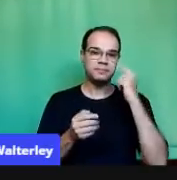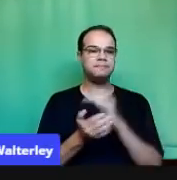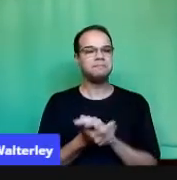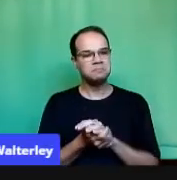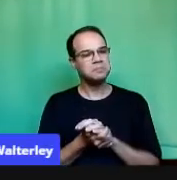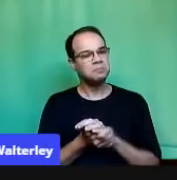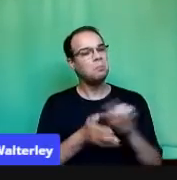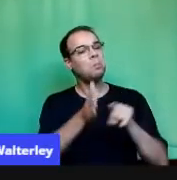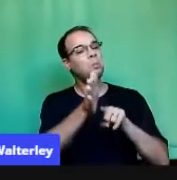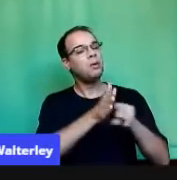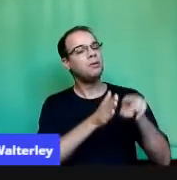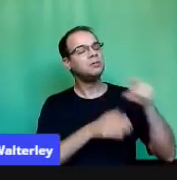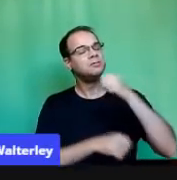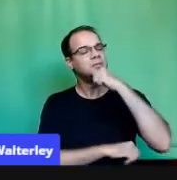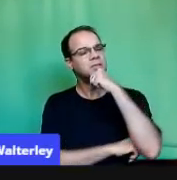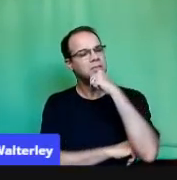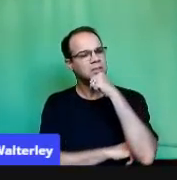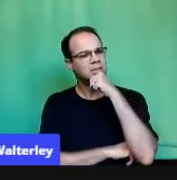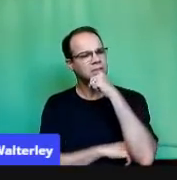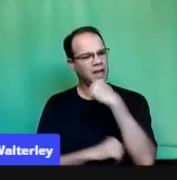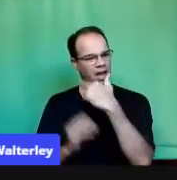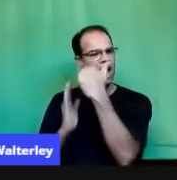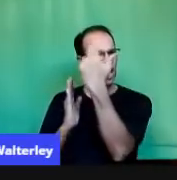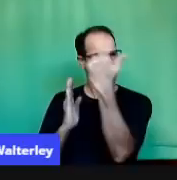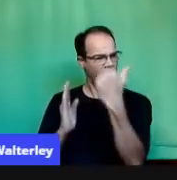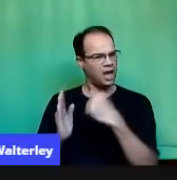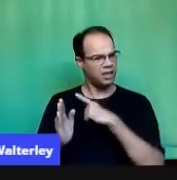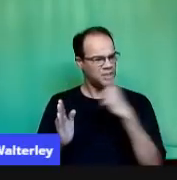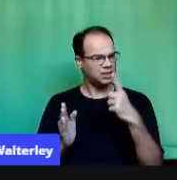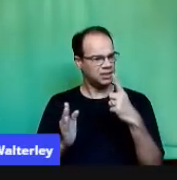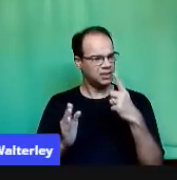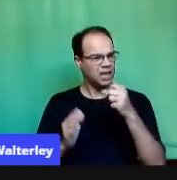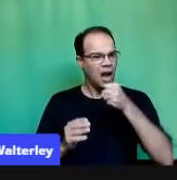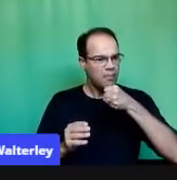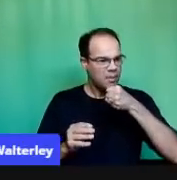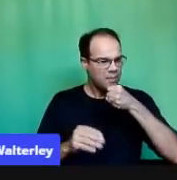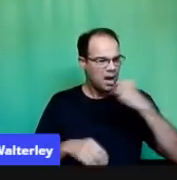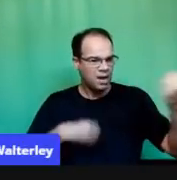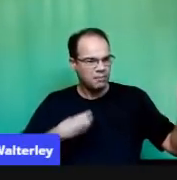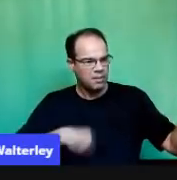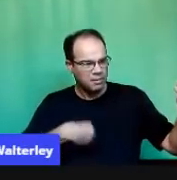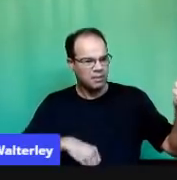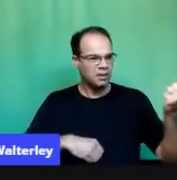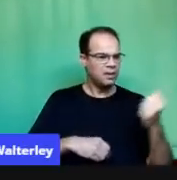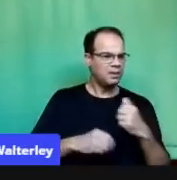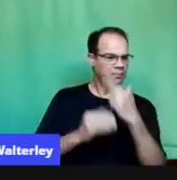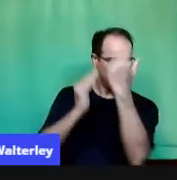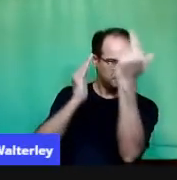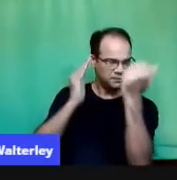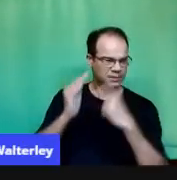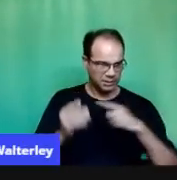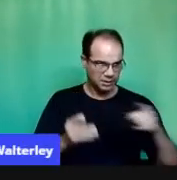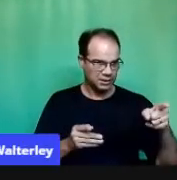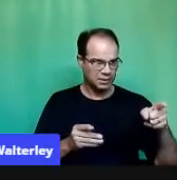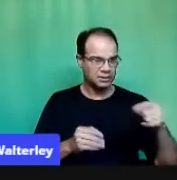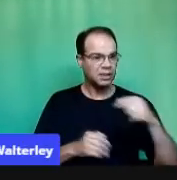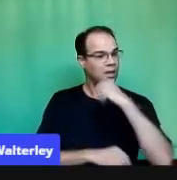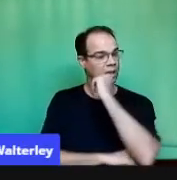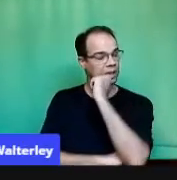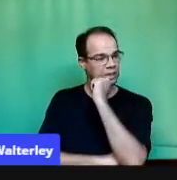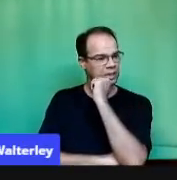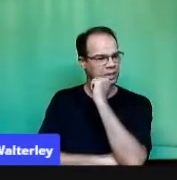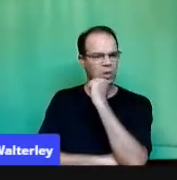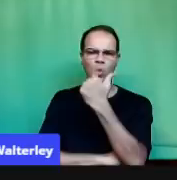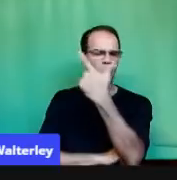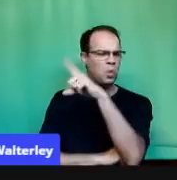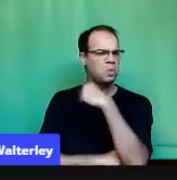você trabalha? Como se a arte não tivesse valor algum. E é em torno dessa reflexão que nós